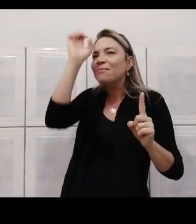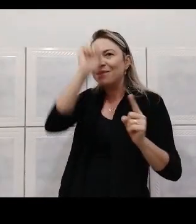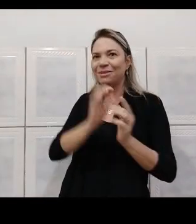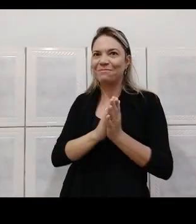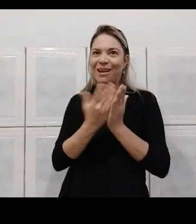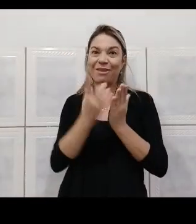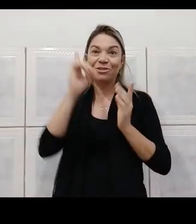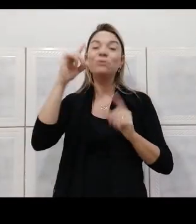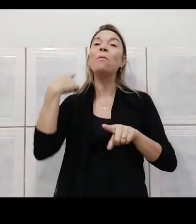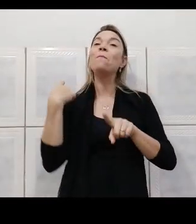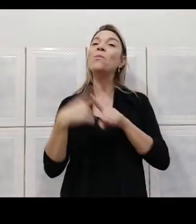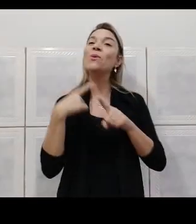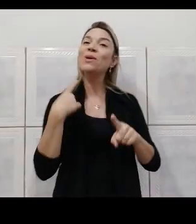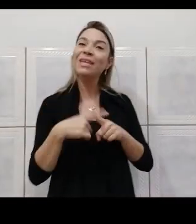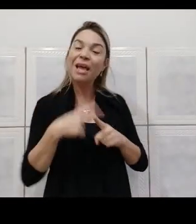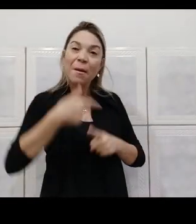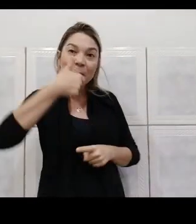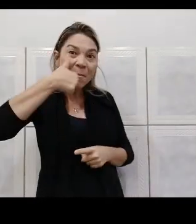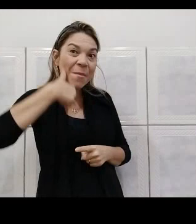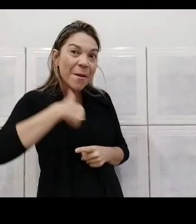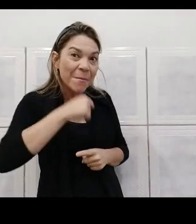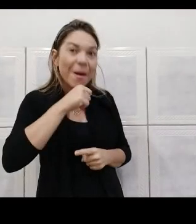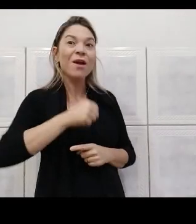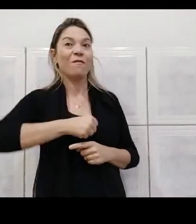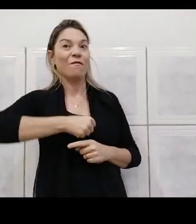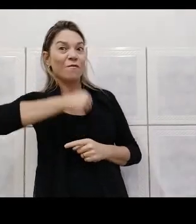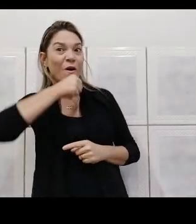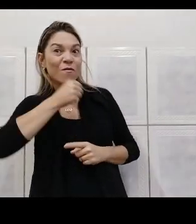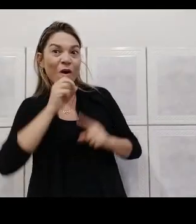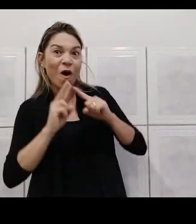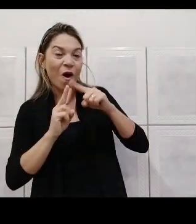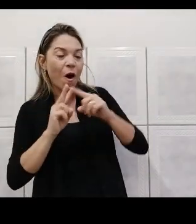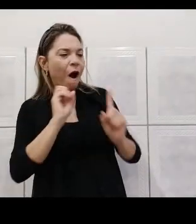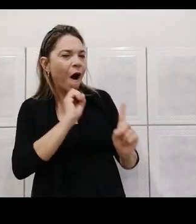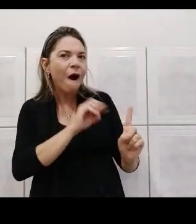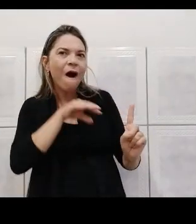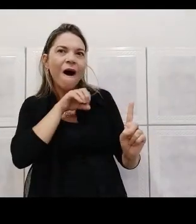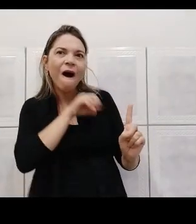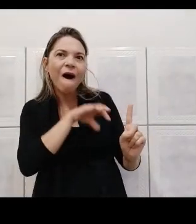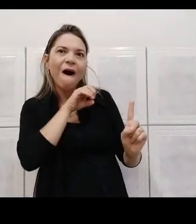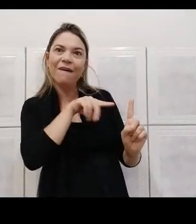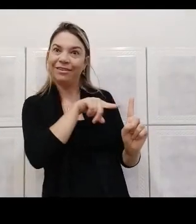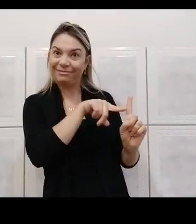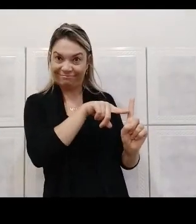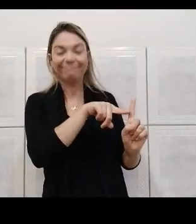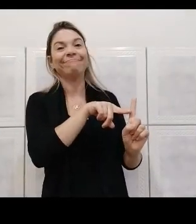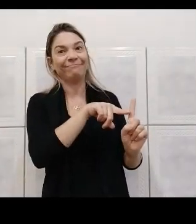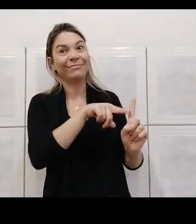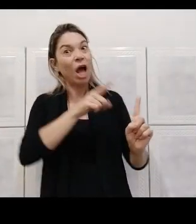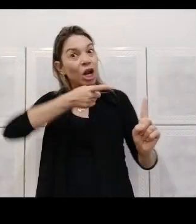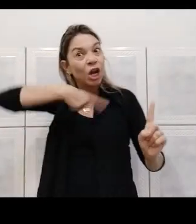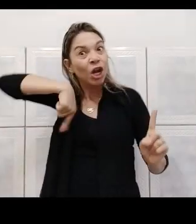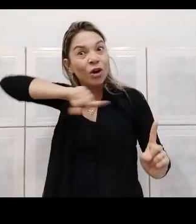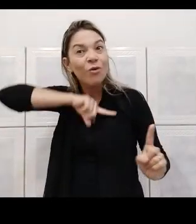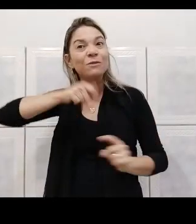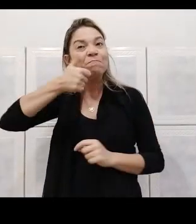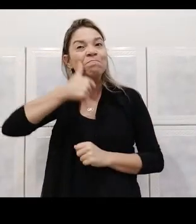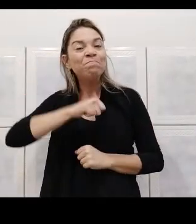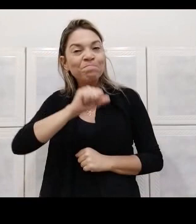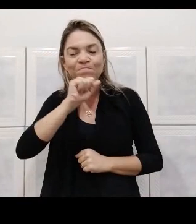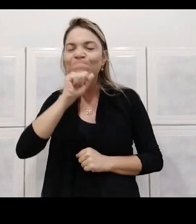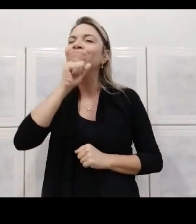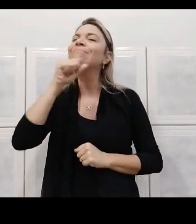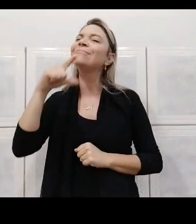da sua avó, que é também uma mãe. Então as mães têm a oportunidade de influenciar os seus filhos, e isso é